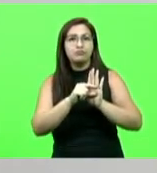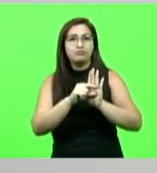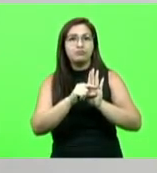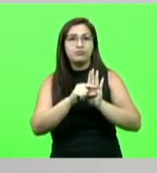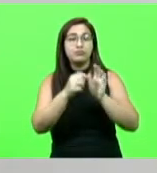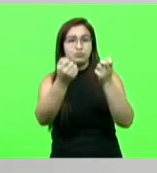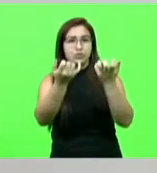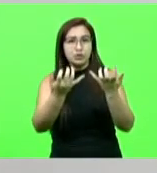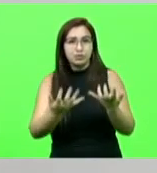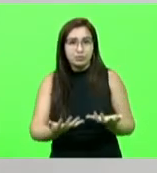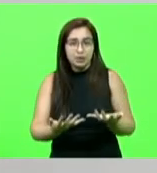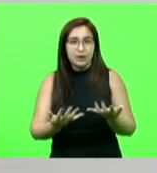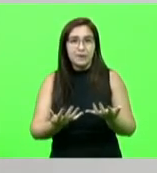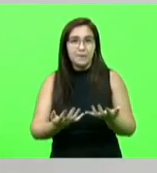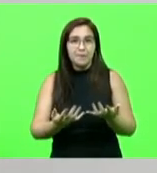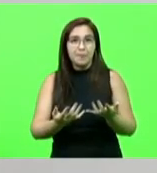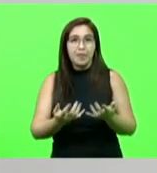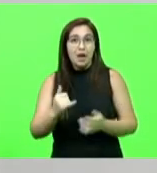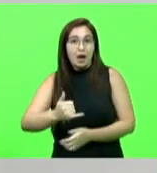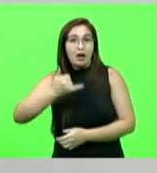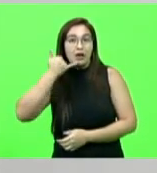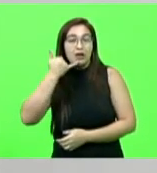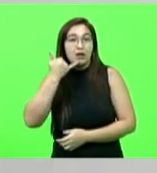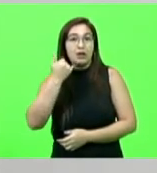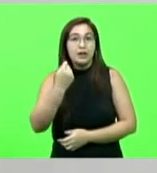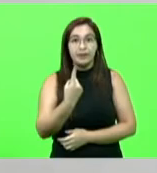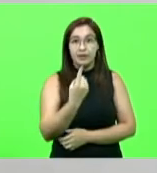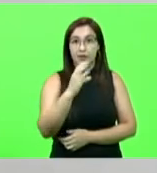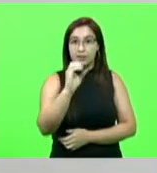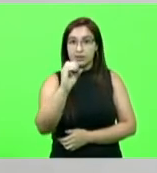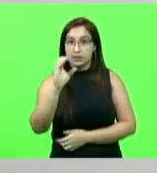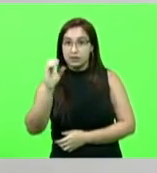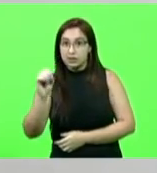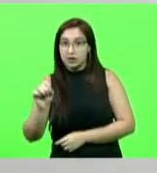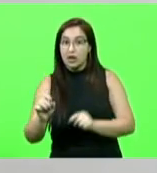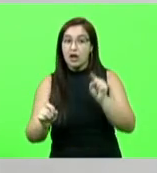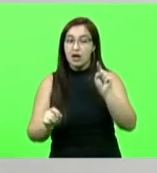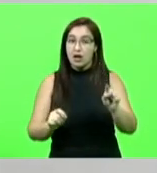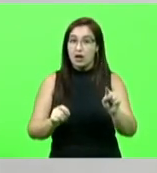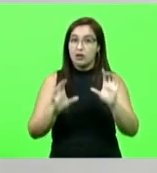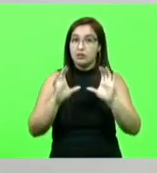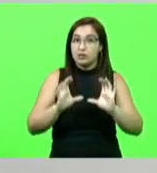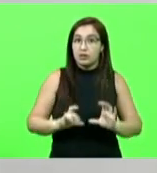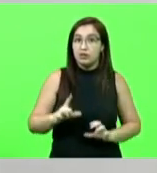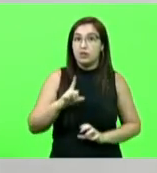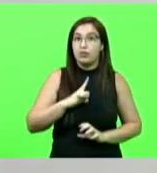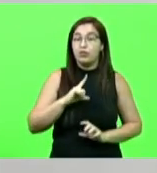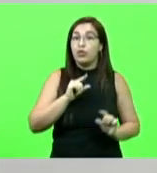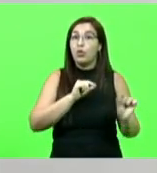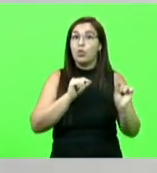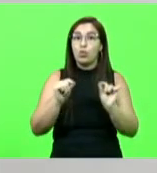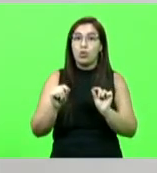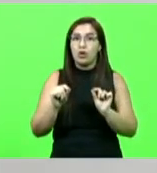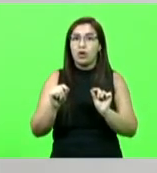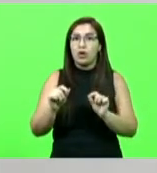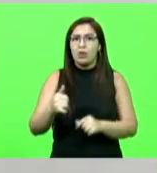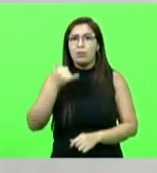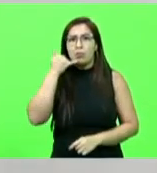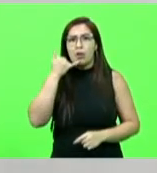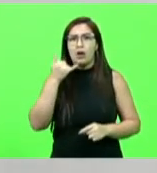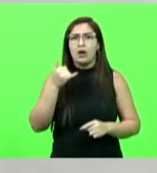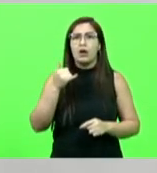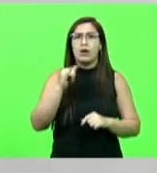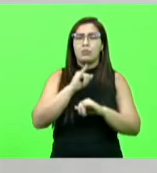dizia que o Disque 100, que é um canal onde o cidadão, presidente, tem hoje para fazer qualquer tipo de denúncia